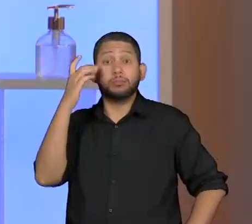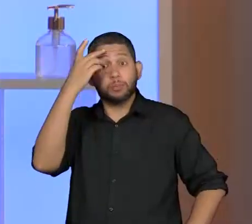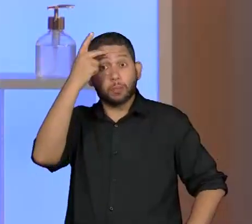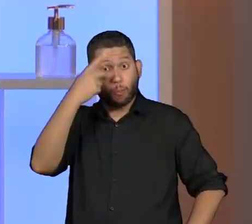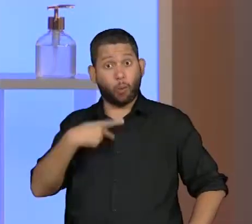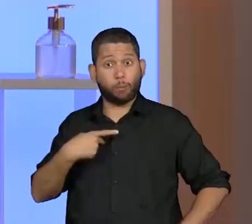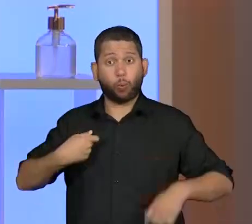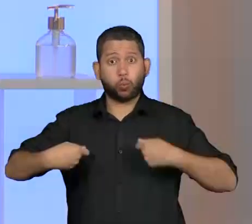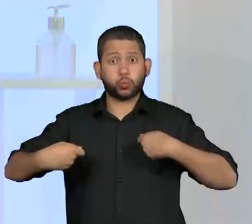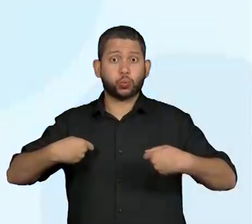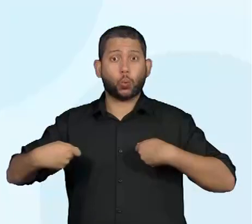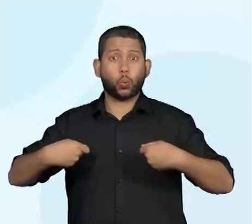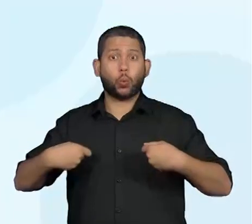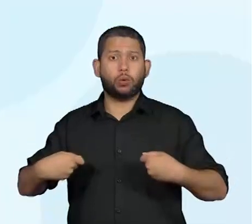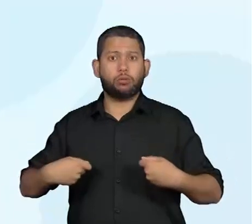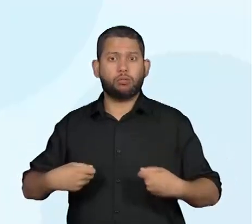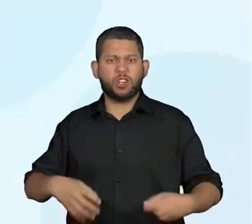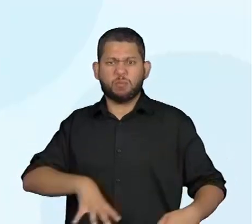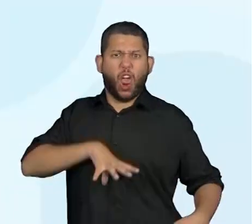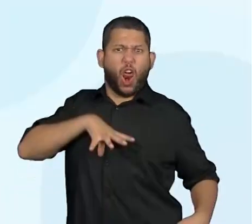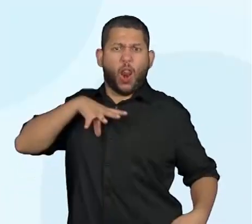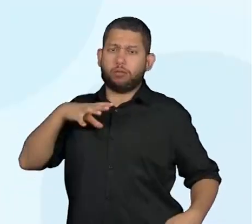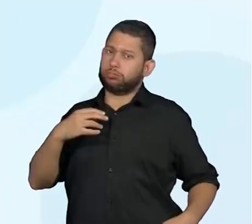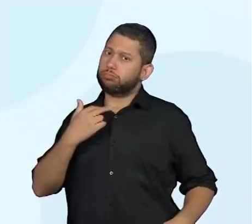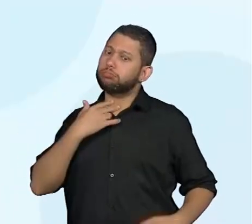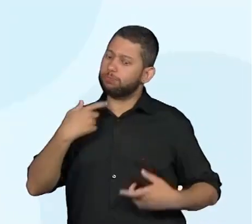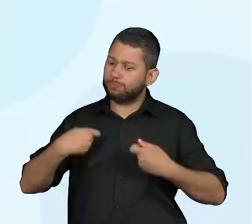Autocontrole. Também.